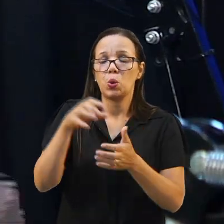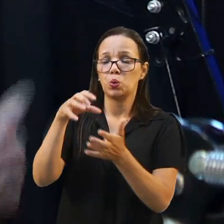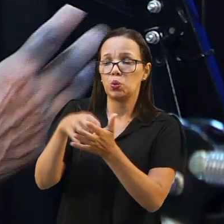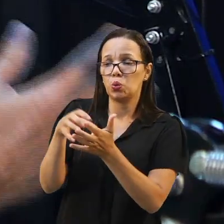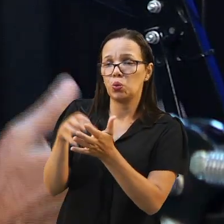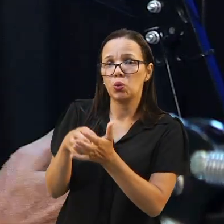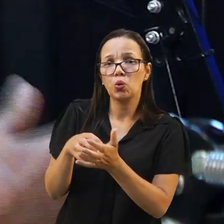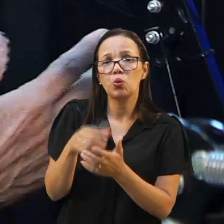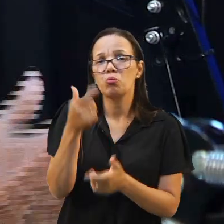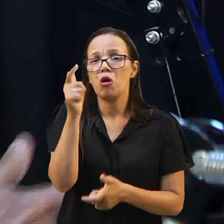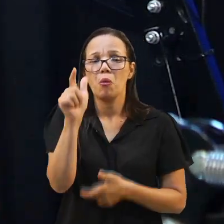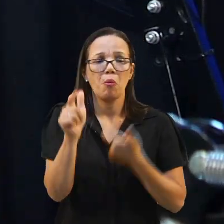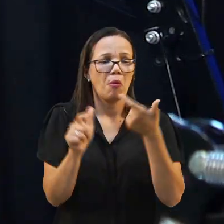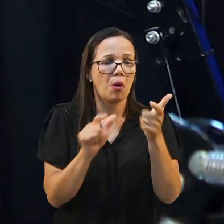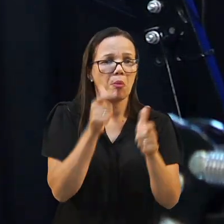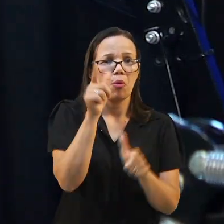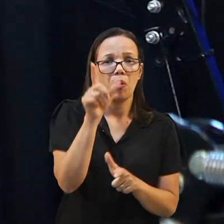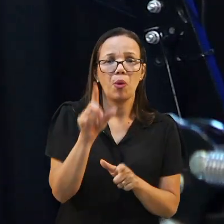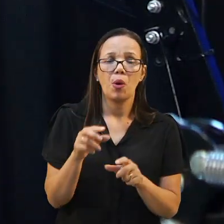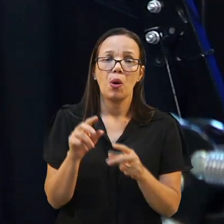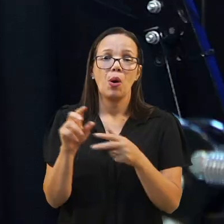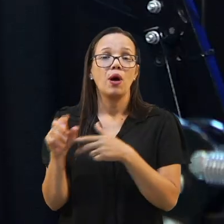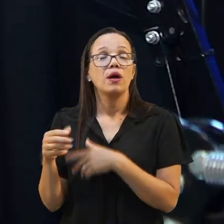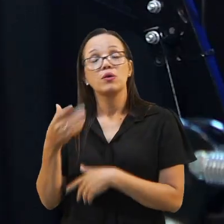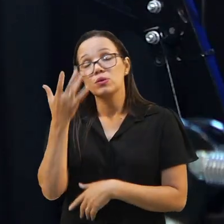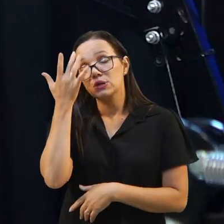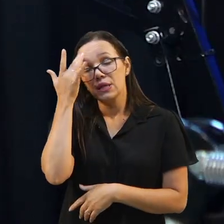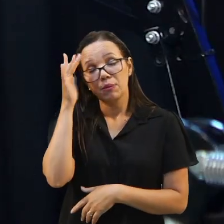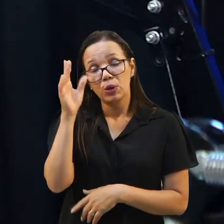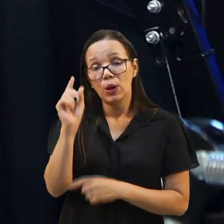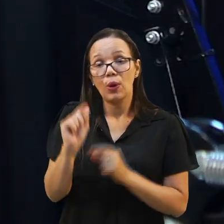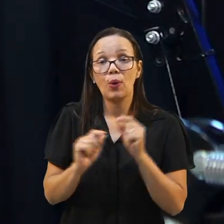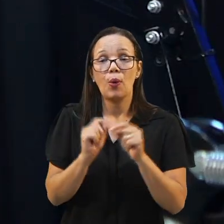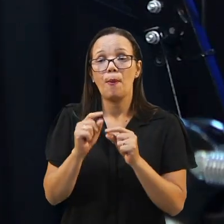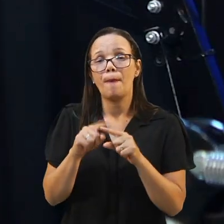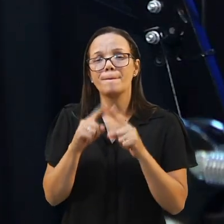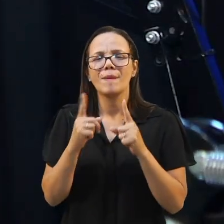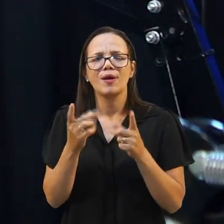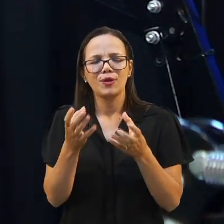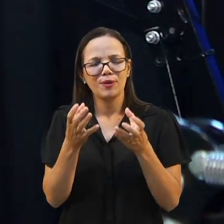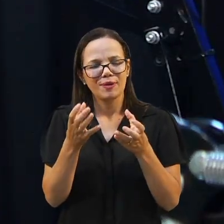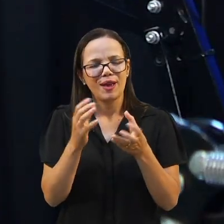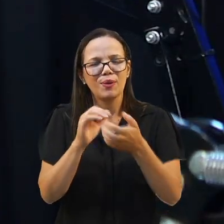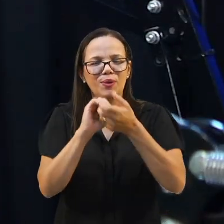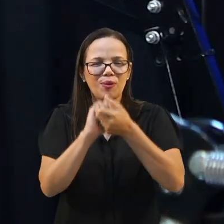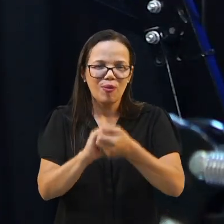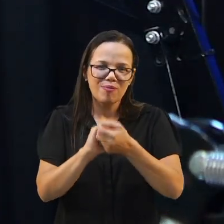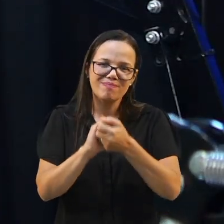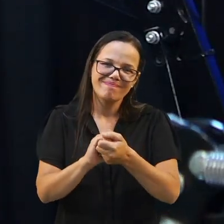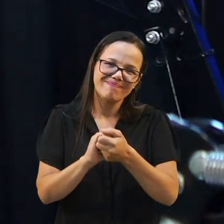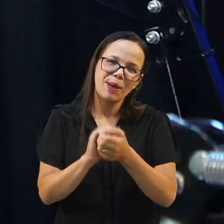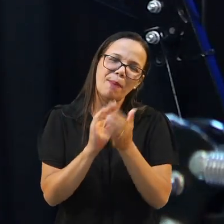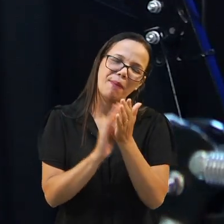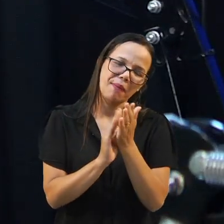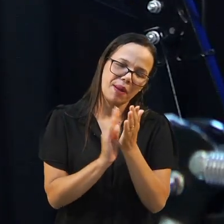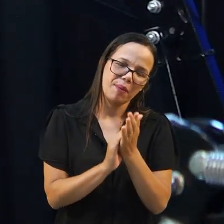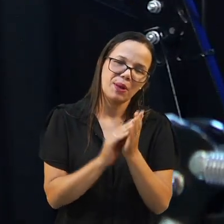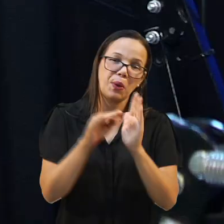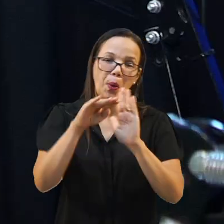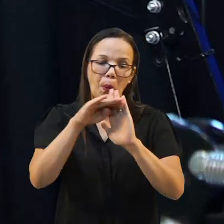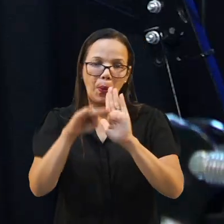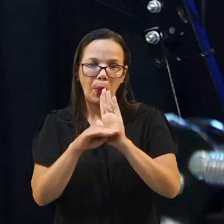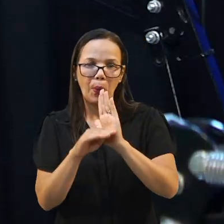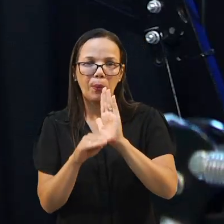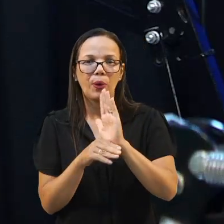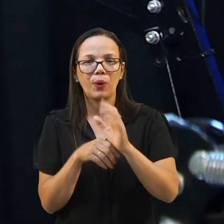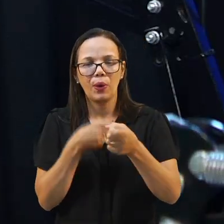grupo, Poder Público Municipal e tal, não tinha ideia. Quero agradecer, cumprimentar pelo programa. Tive